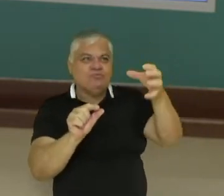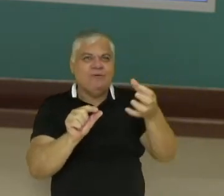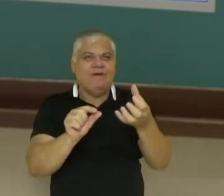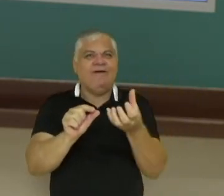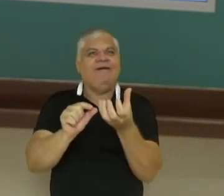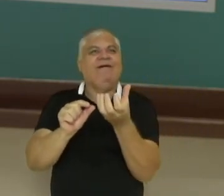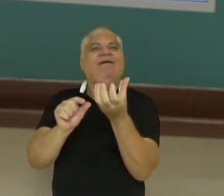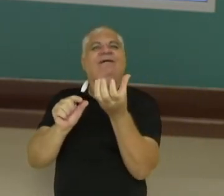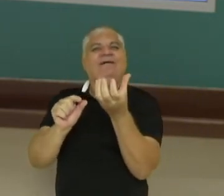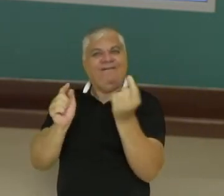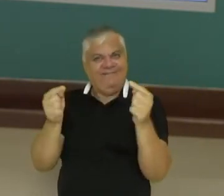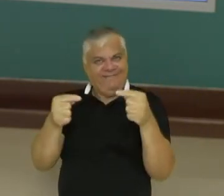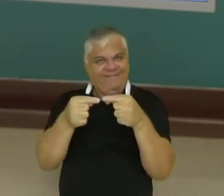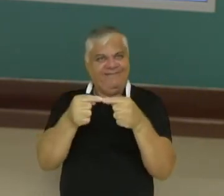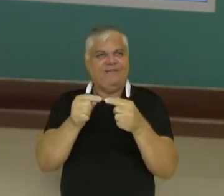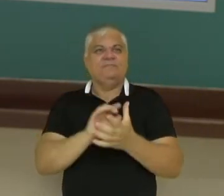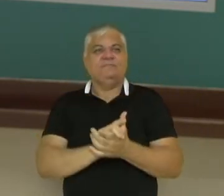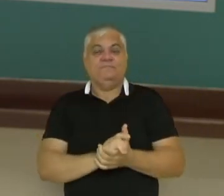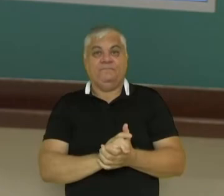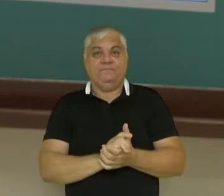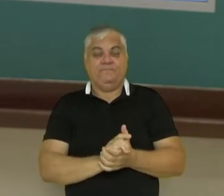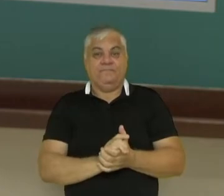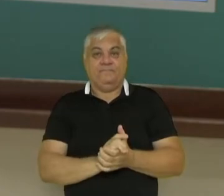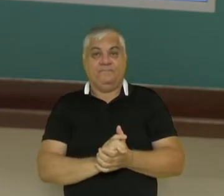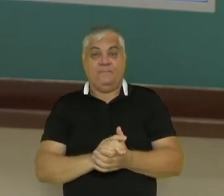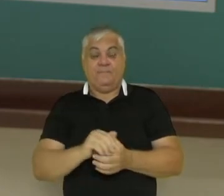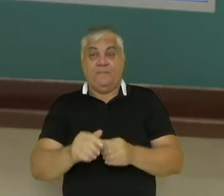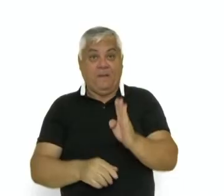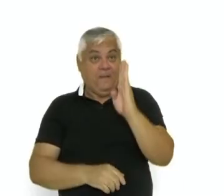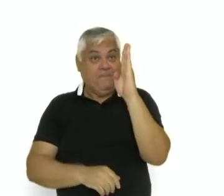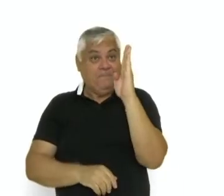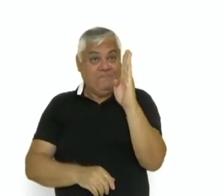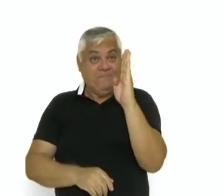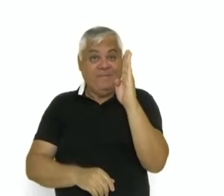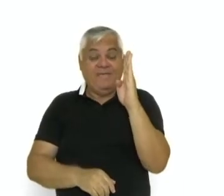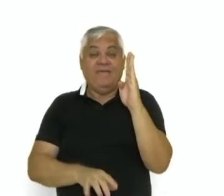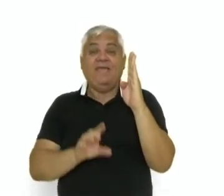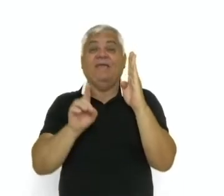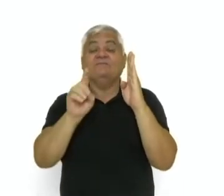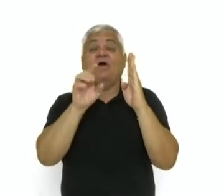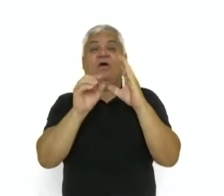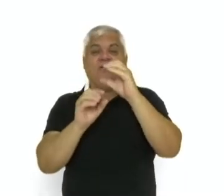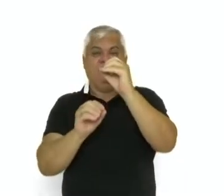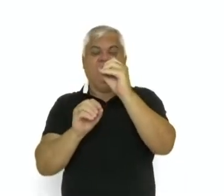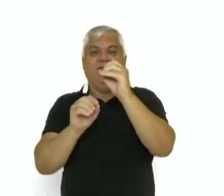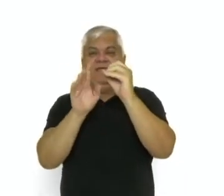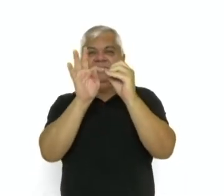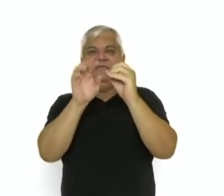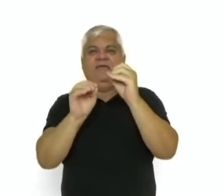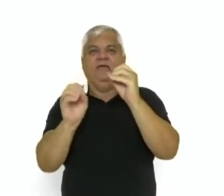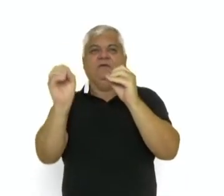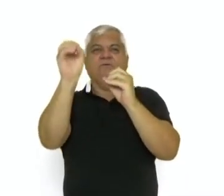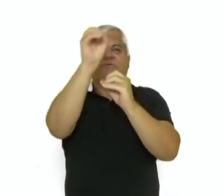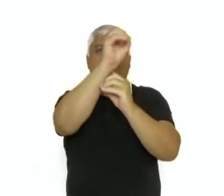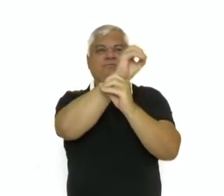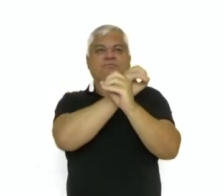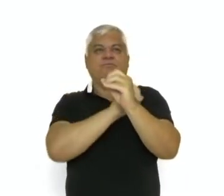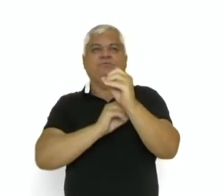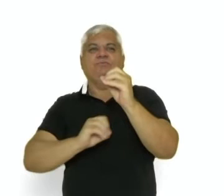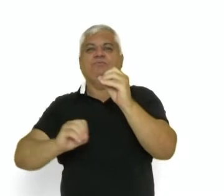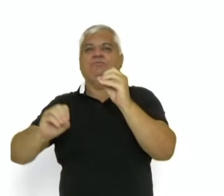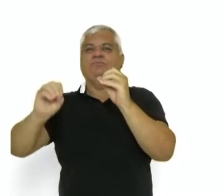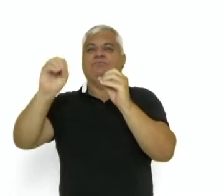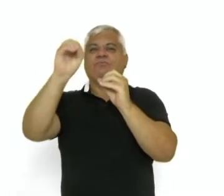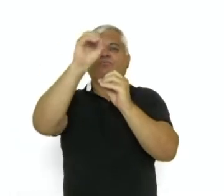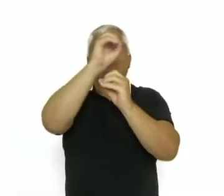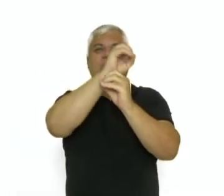A. Em B, a Lua realiza apenas translação, de modo que cada parte do mundo veja